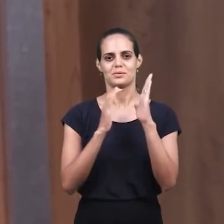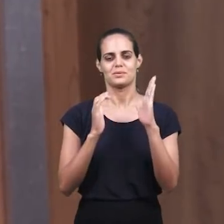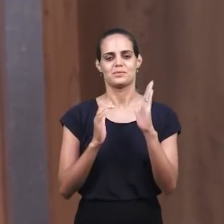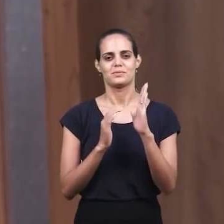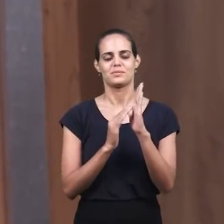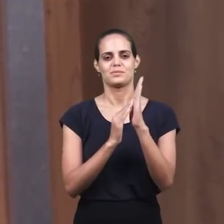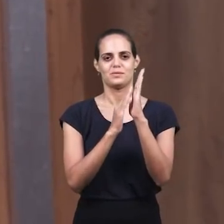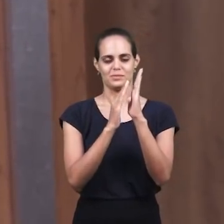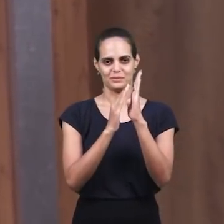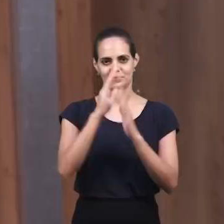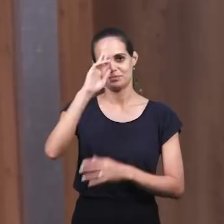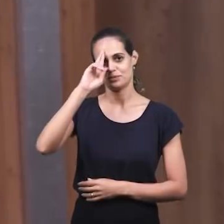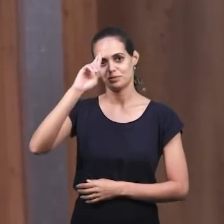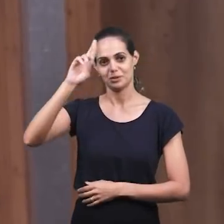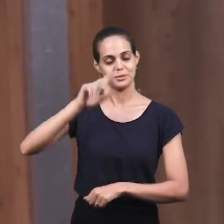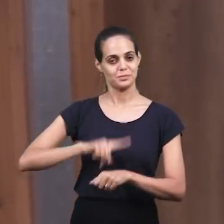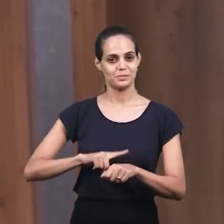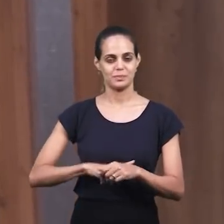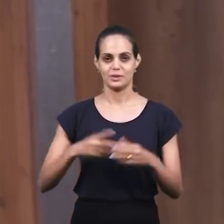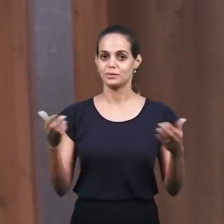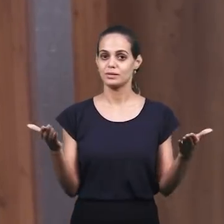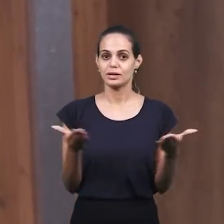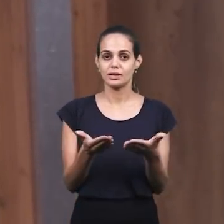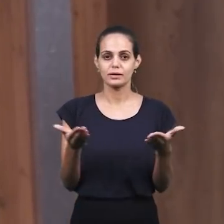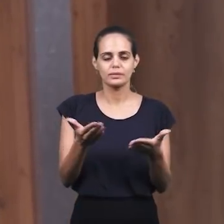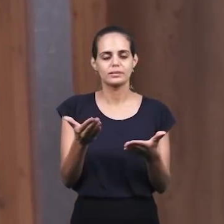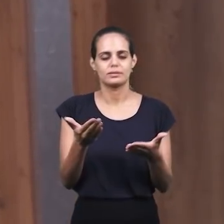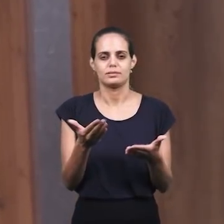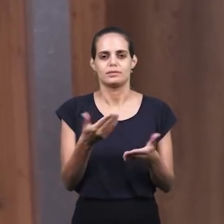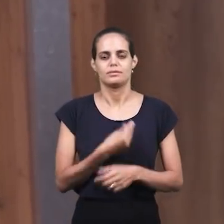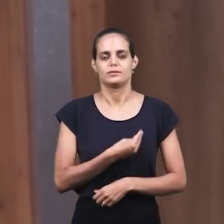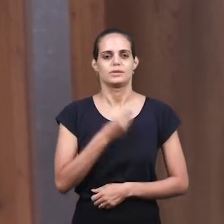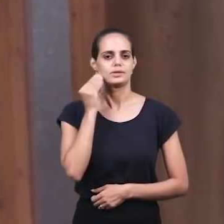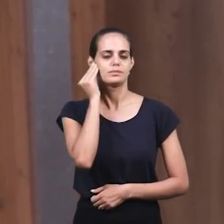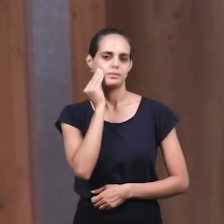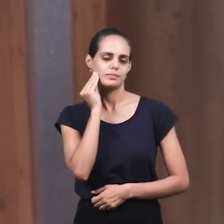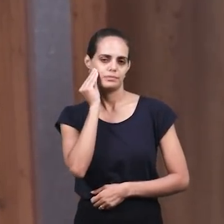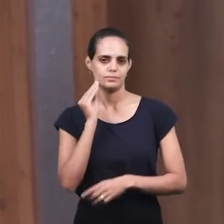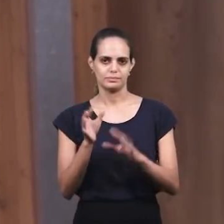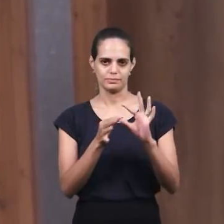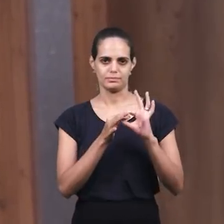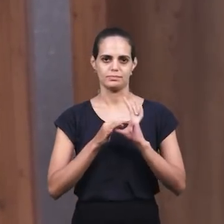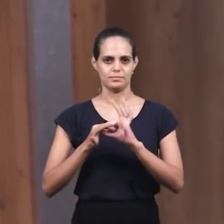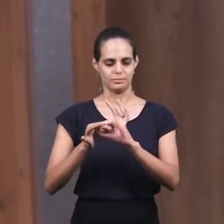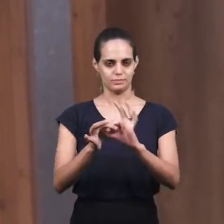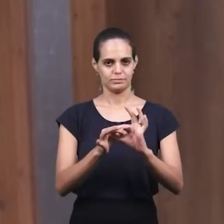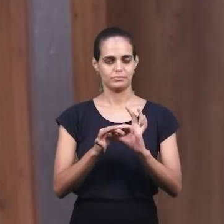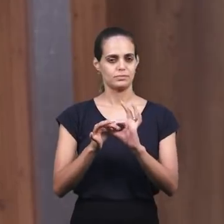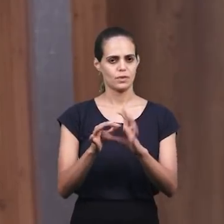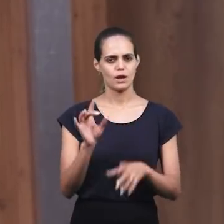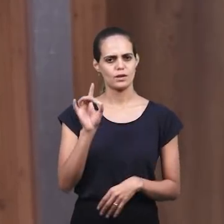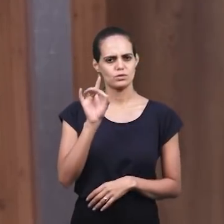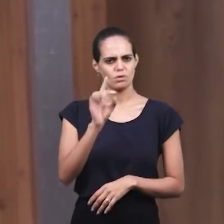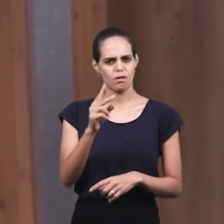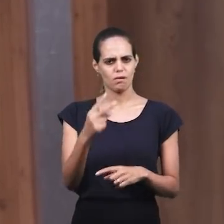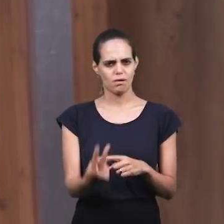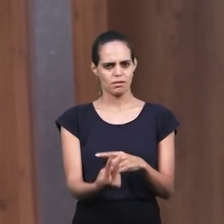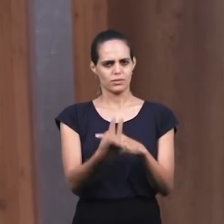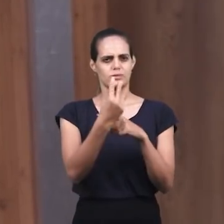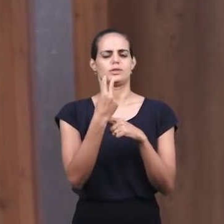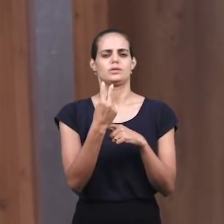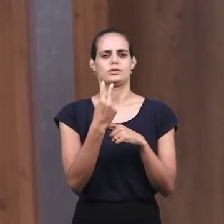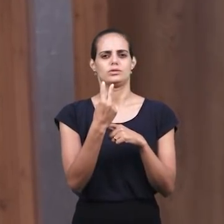Vamos adorar o Senhor com um hino. Nesse momento, vamos estar vivendo a experiência da comunhão. Nós não estamos aqui simplesmente assistindo,